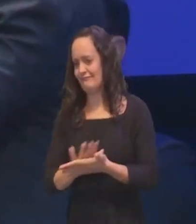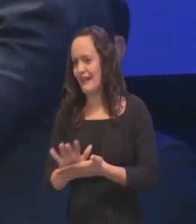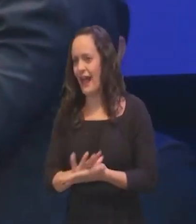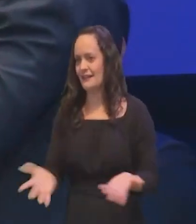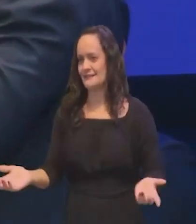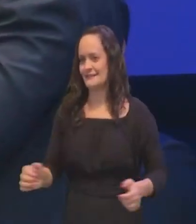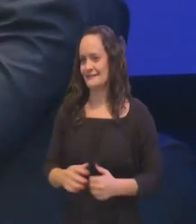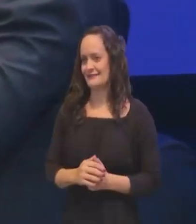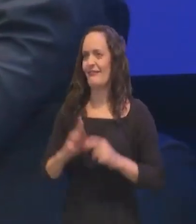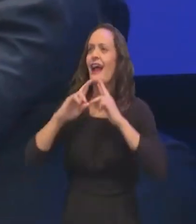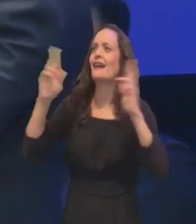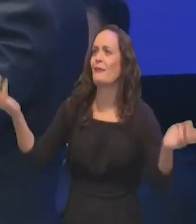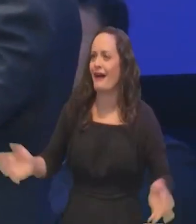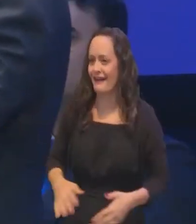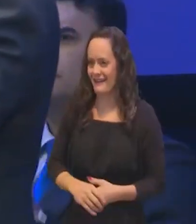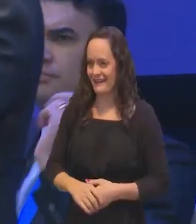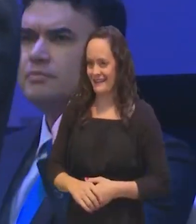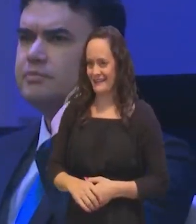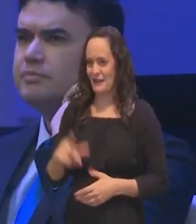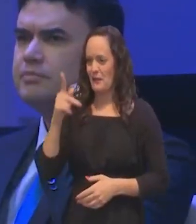Procon.